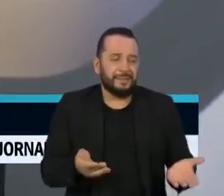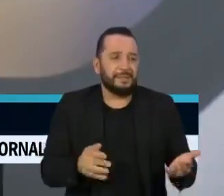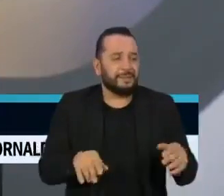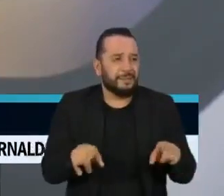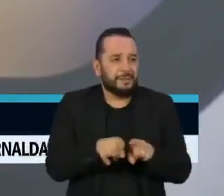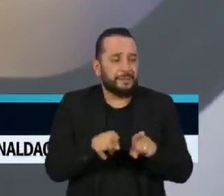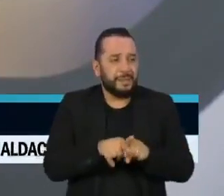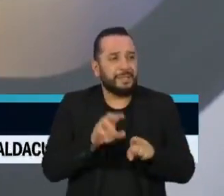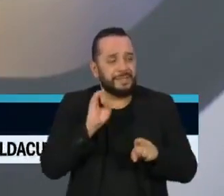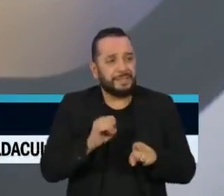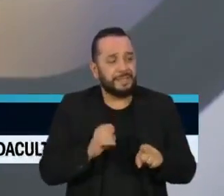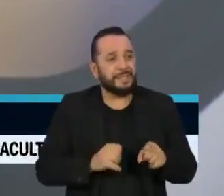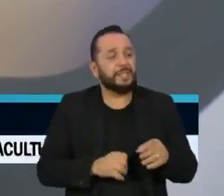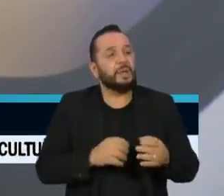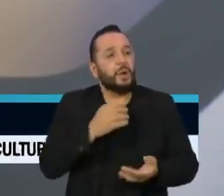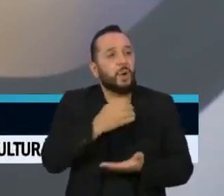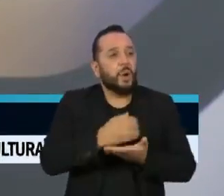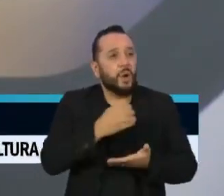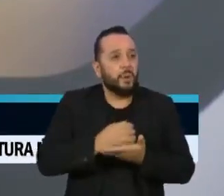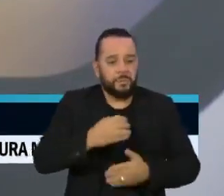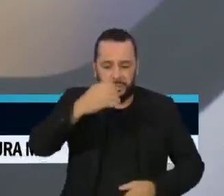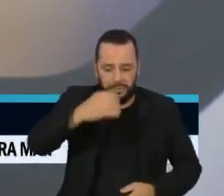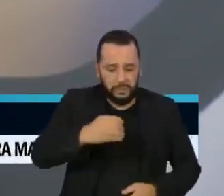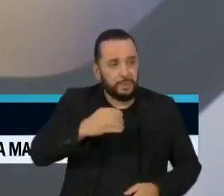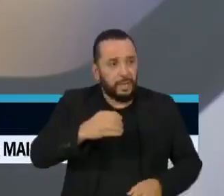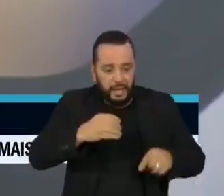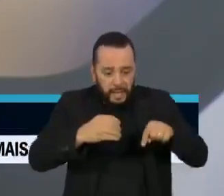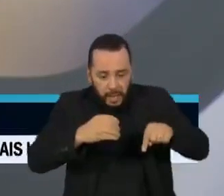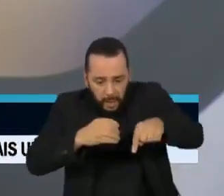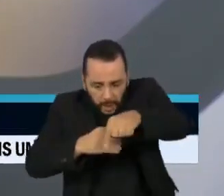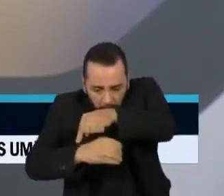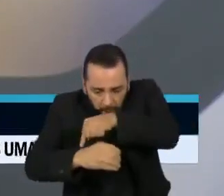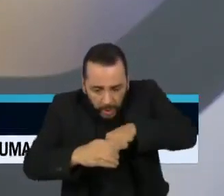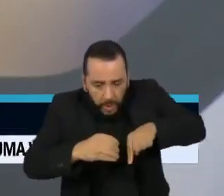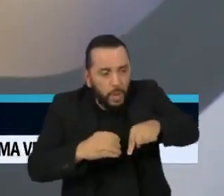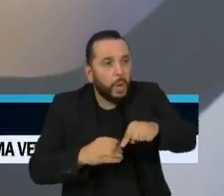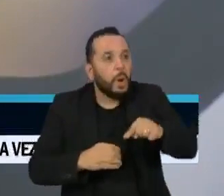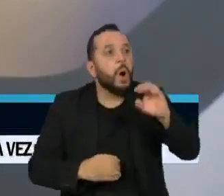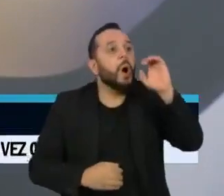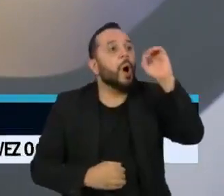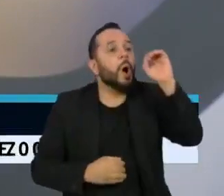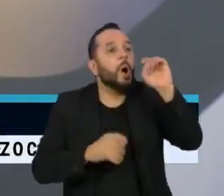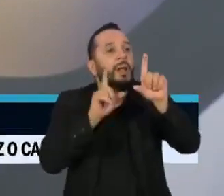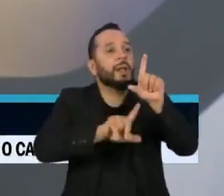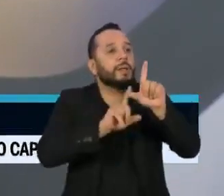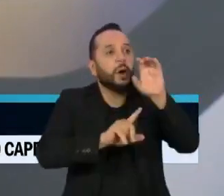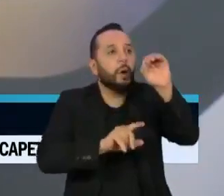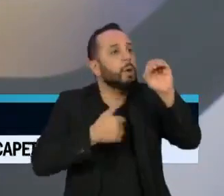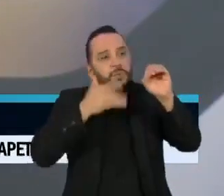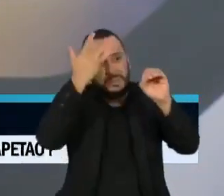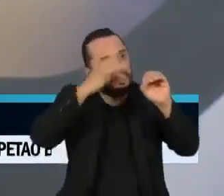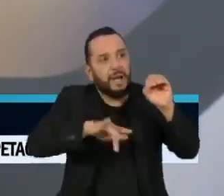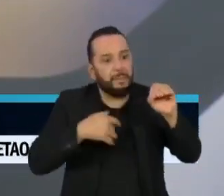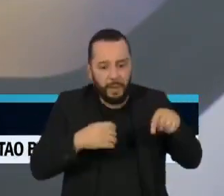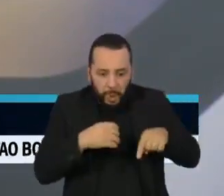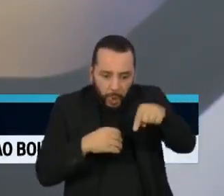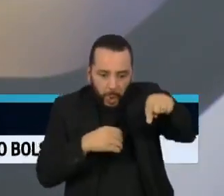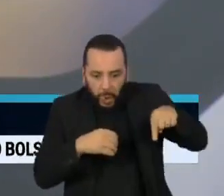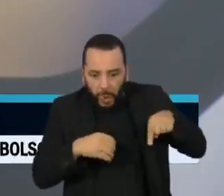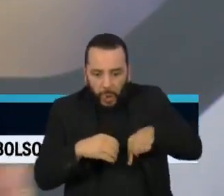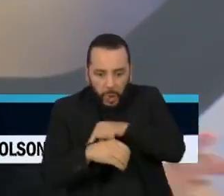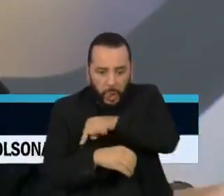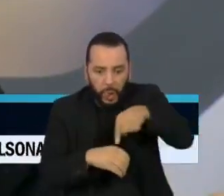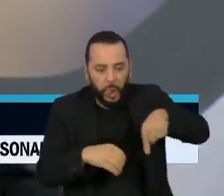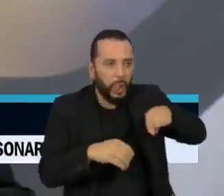O com um copo, nem um texto científico. Então, ele só tem um objetivo no caso, politizar a